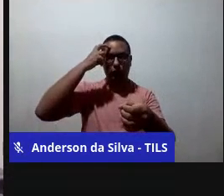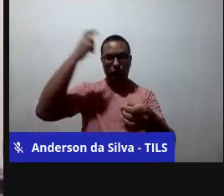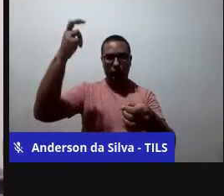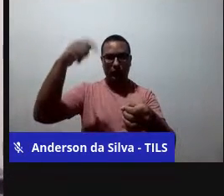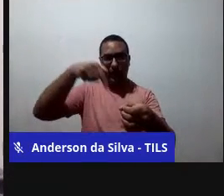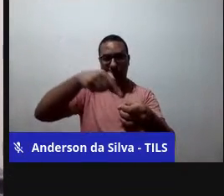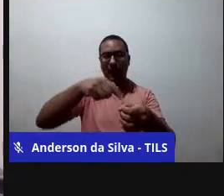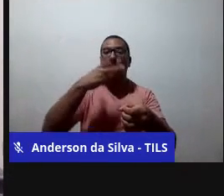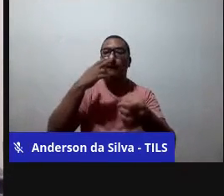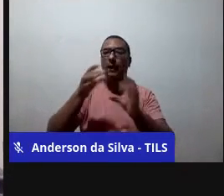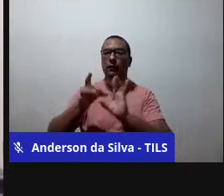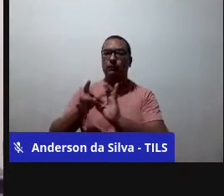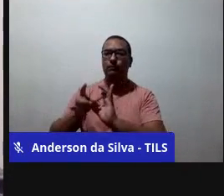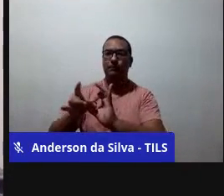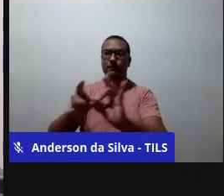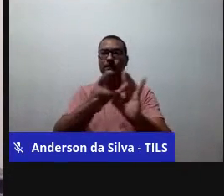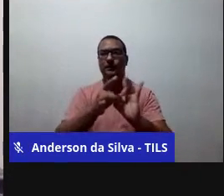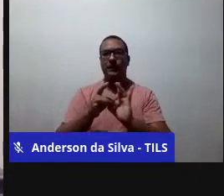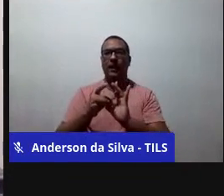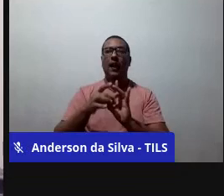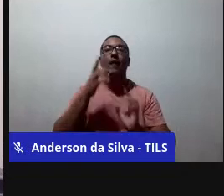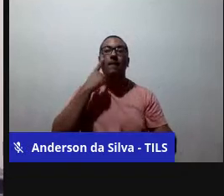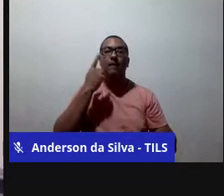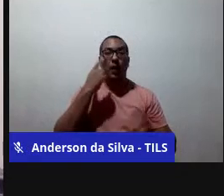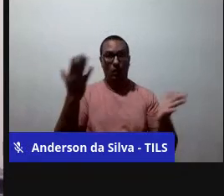integrada, né? Eu vi a apresentação da VEG aqui,